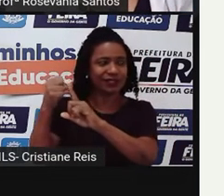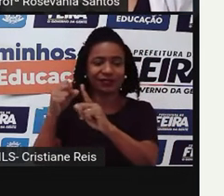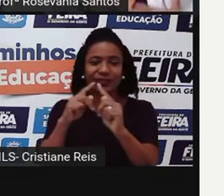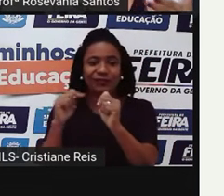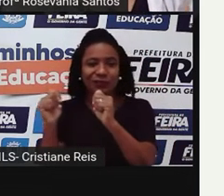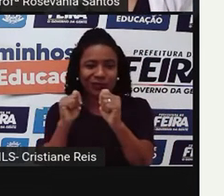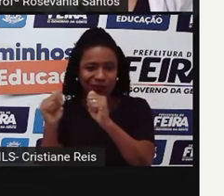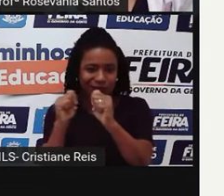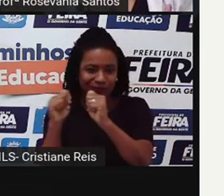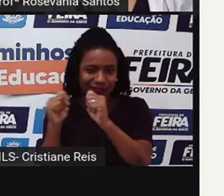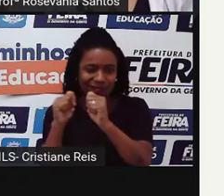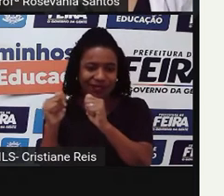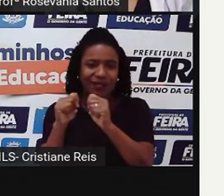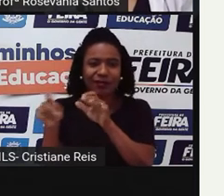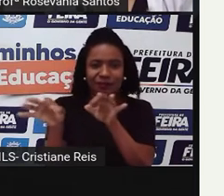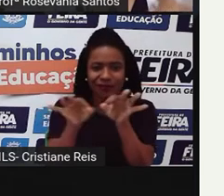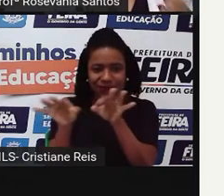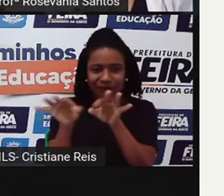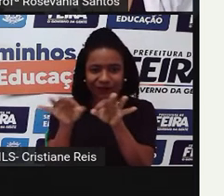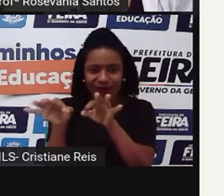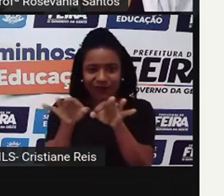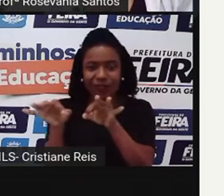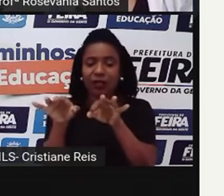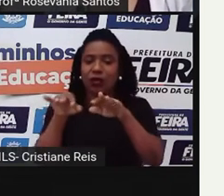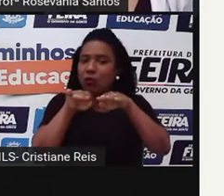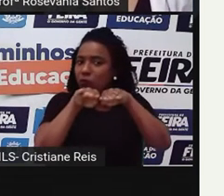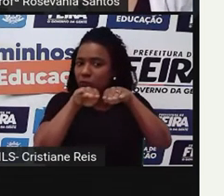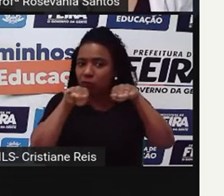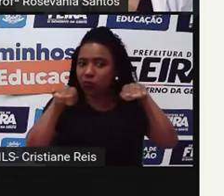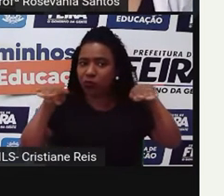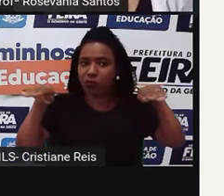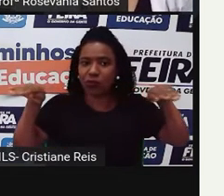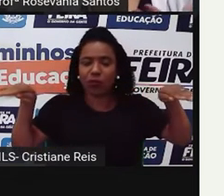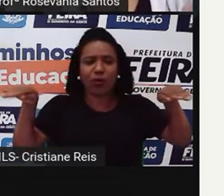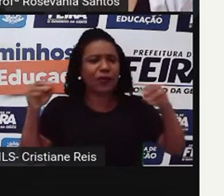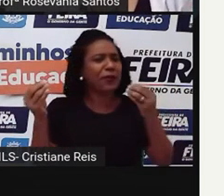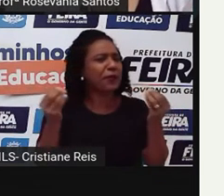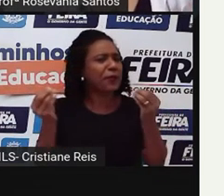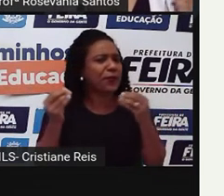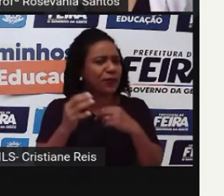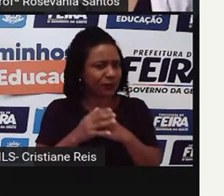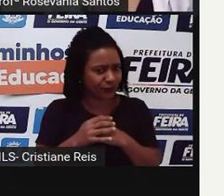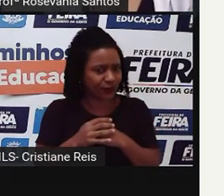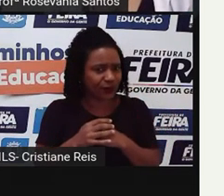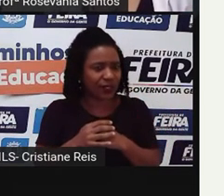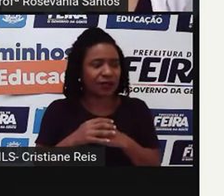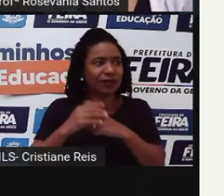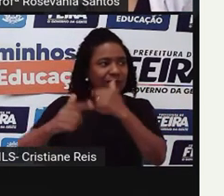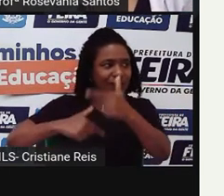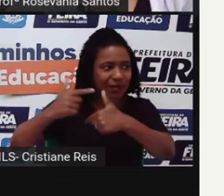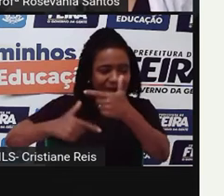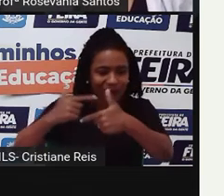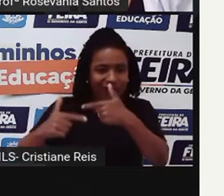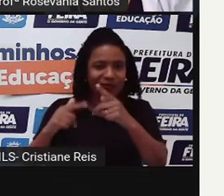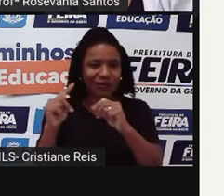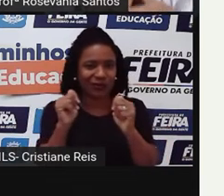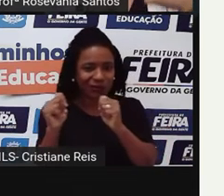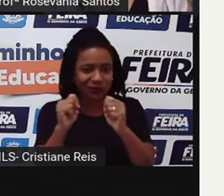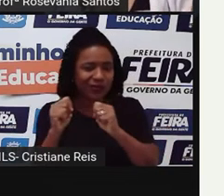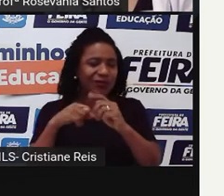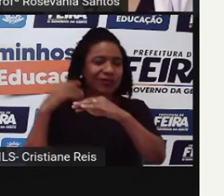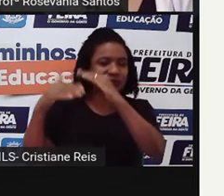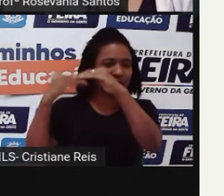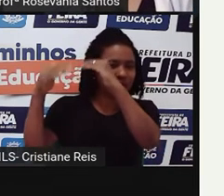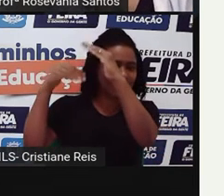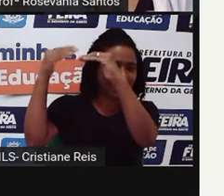plano, que é tanto que se chamava de economia planificada. E aí tudo estava dentro desse plano, as atividades econômicas, o